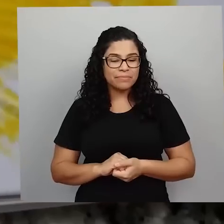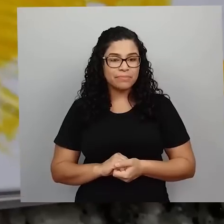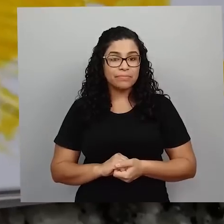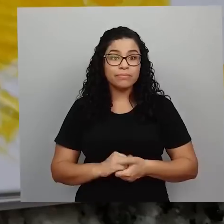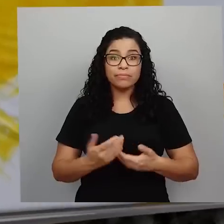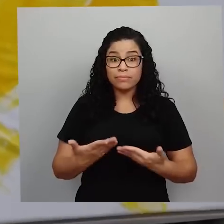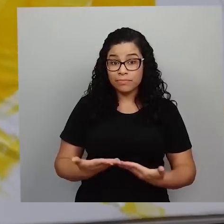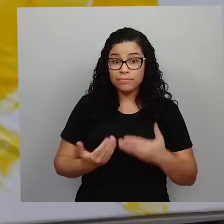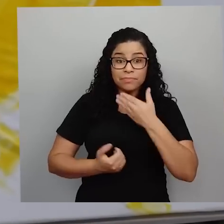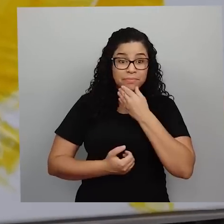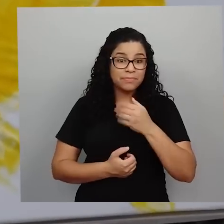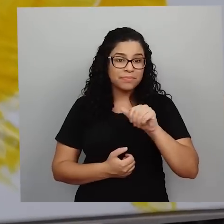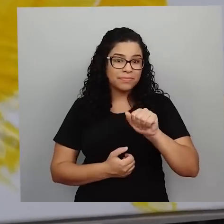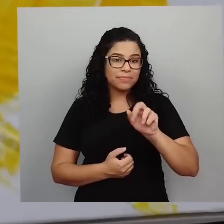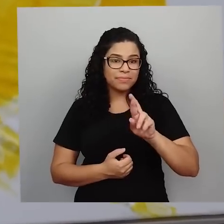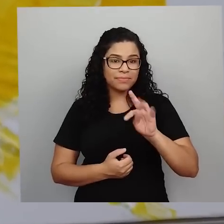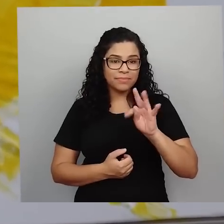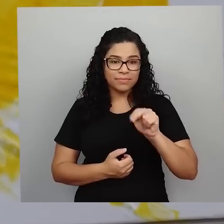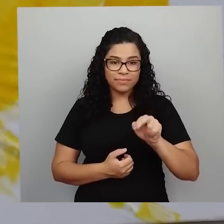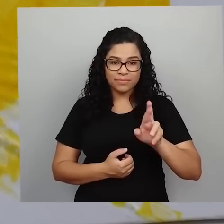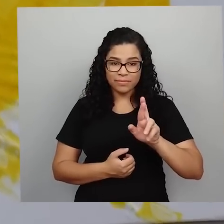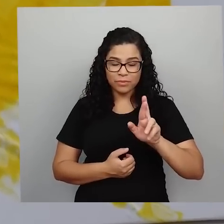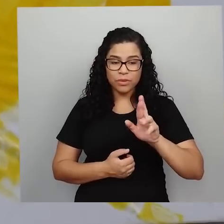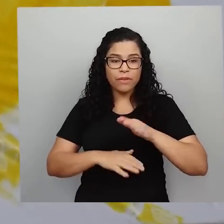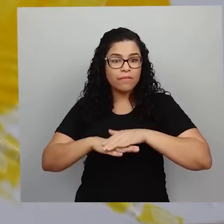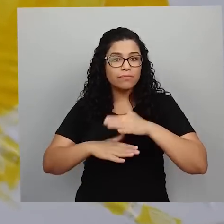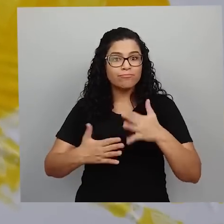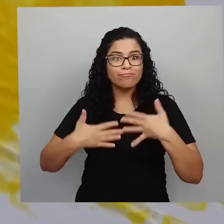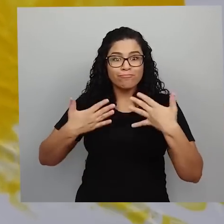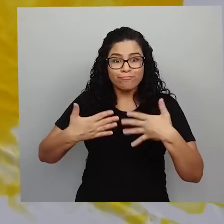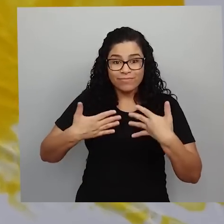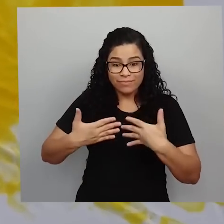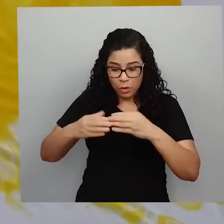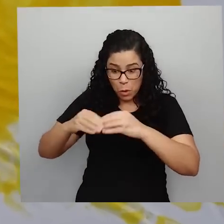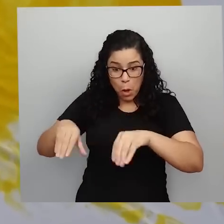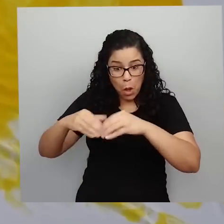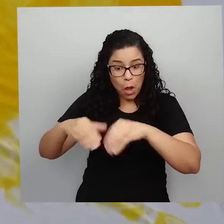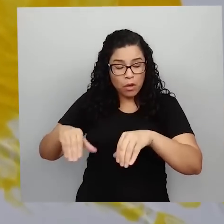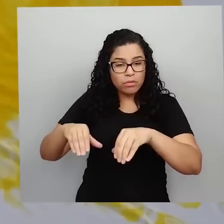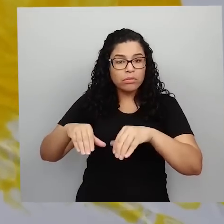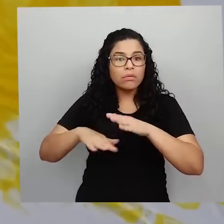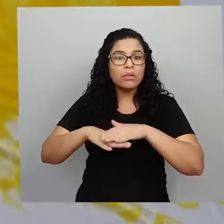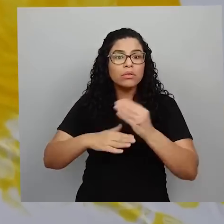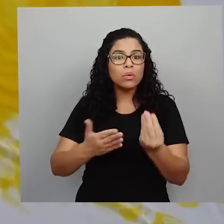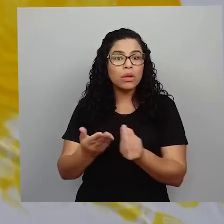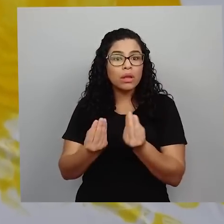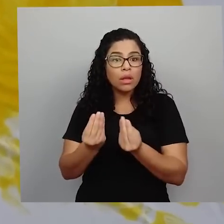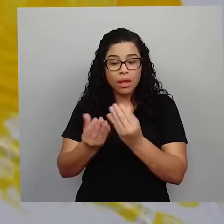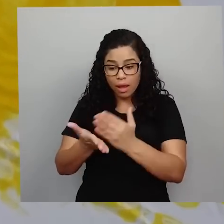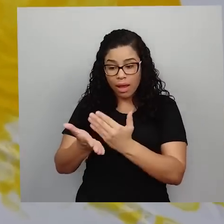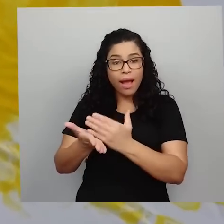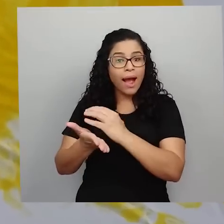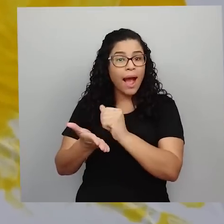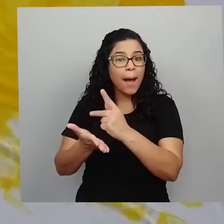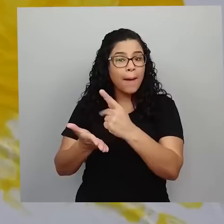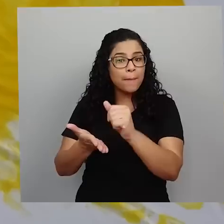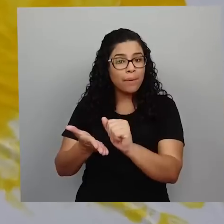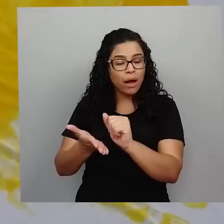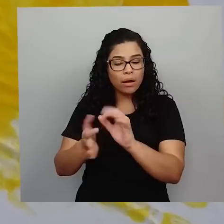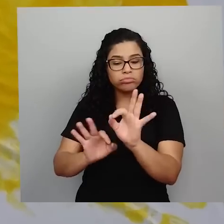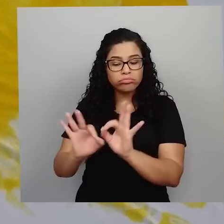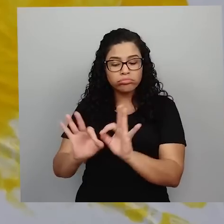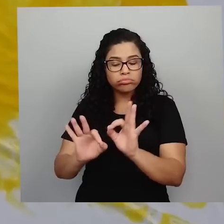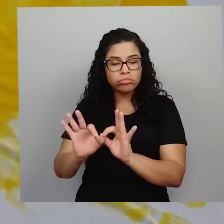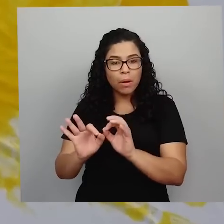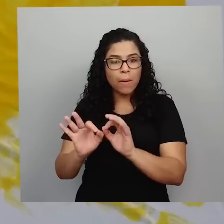O Arthur se divertiu tanto fazendo esses ovos quebrados que eu pensei em personalizar a capa do caderno. Peguei,